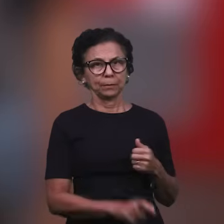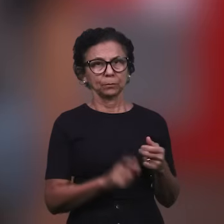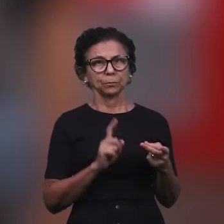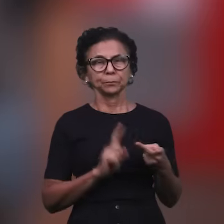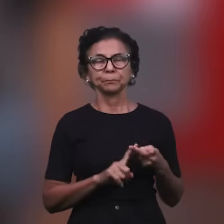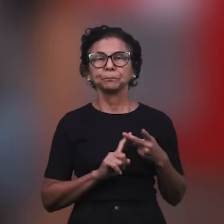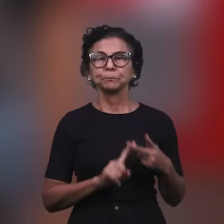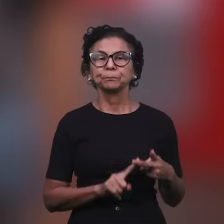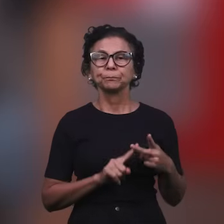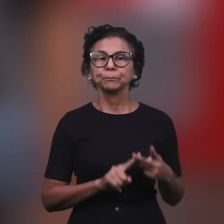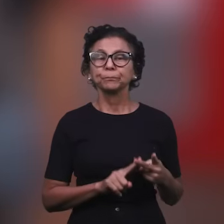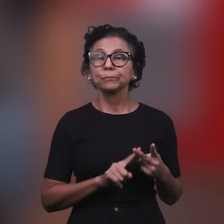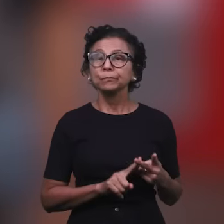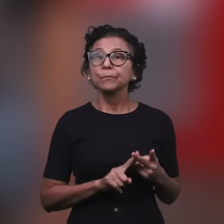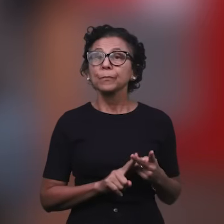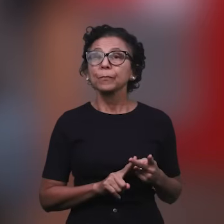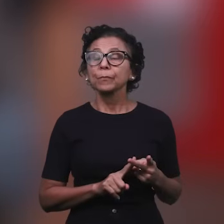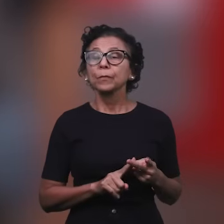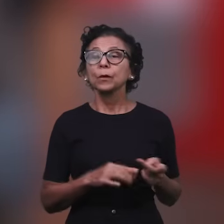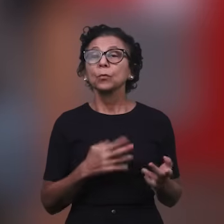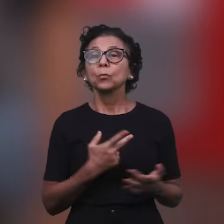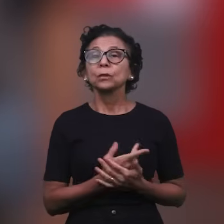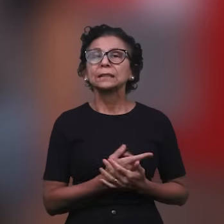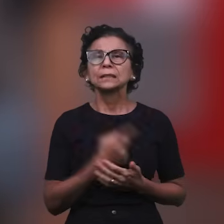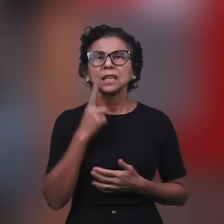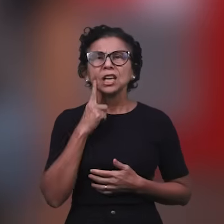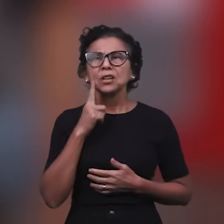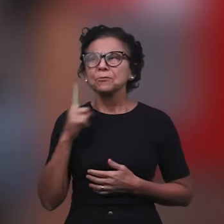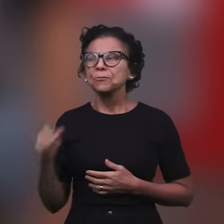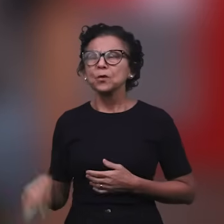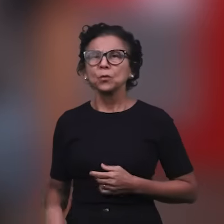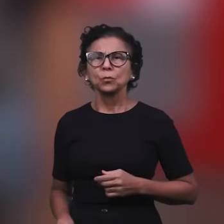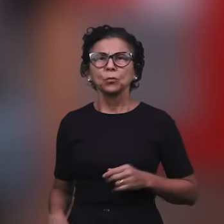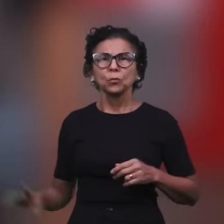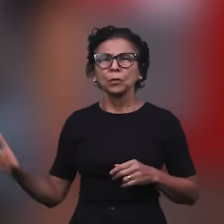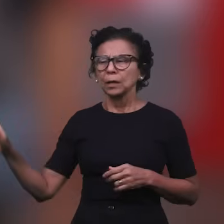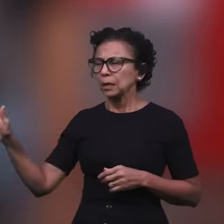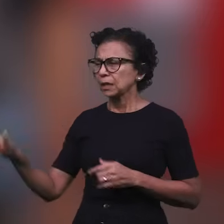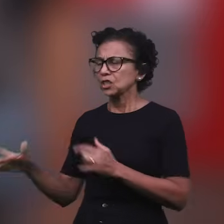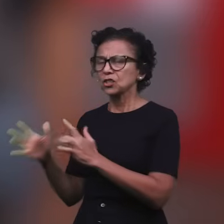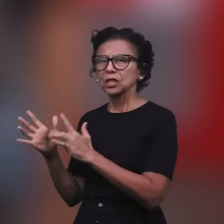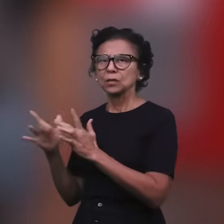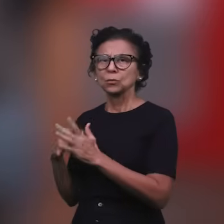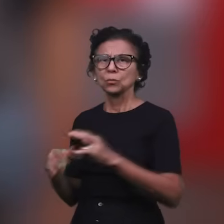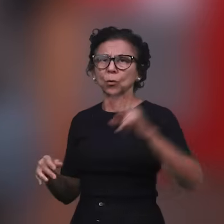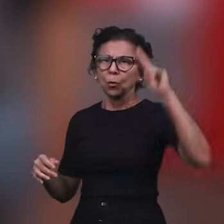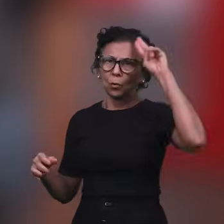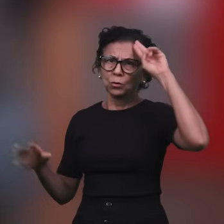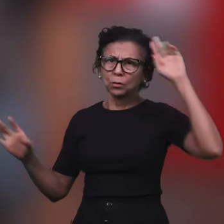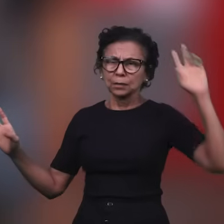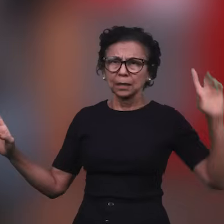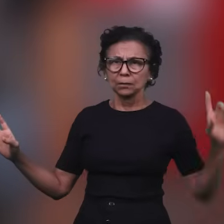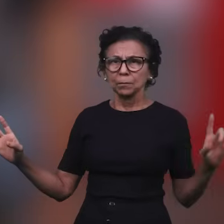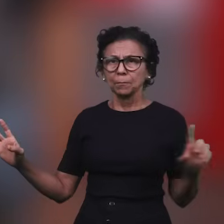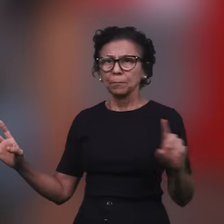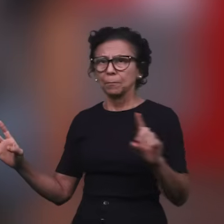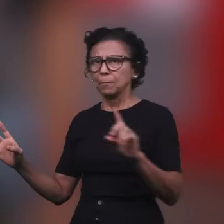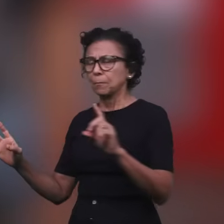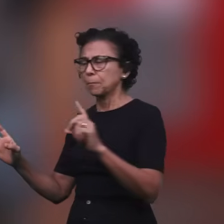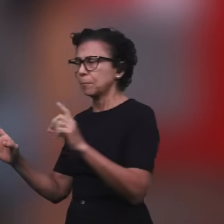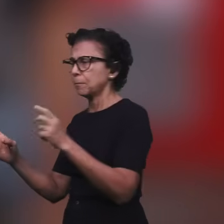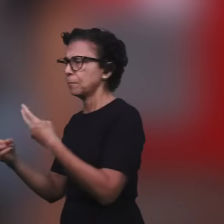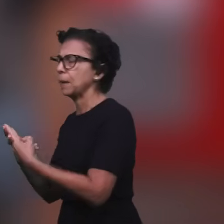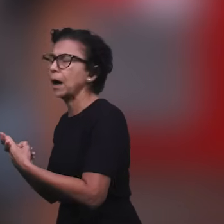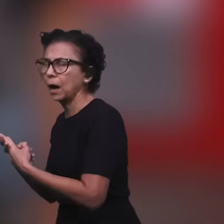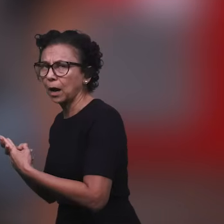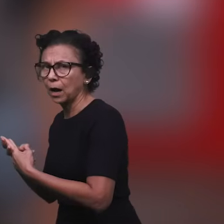Pedro pegou a espada e um daqueles que vieram ali para prender Jesus